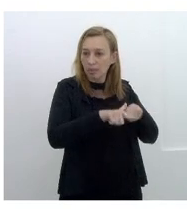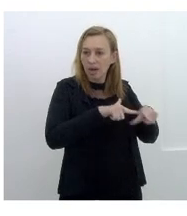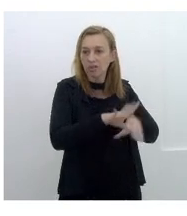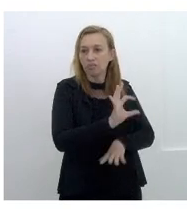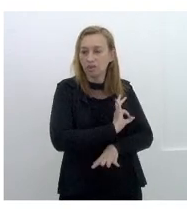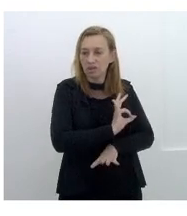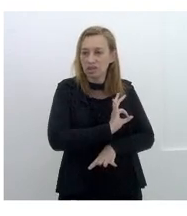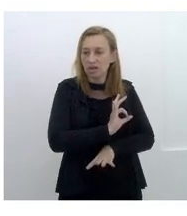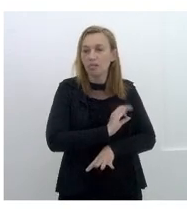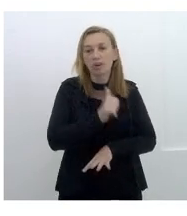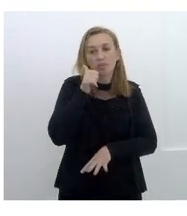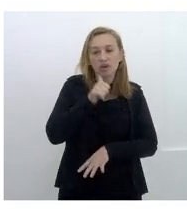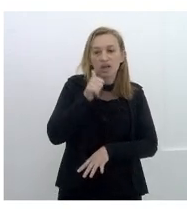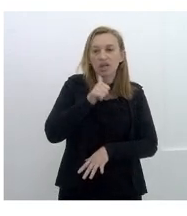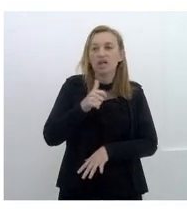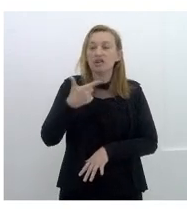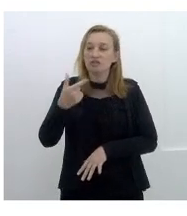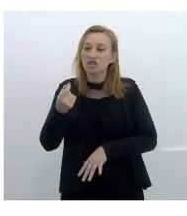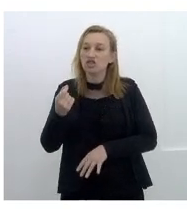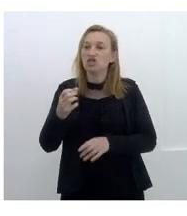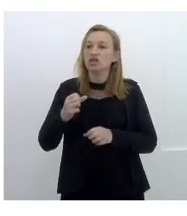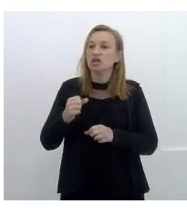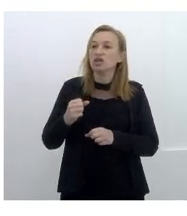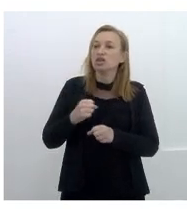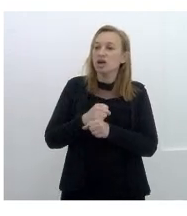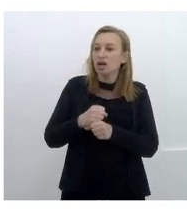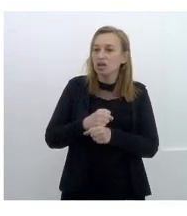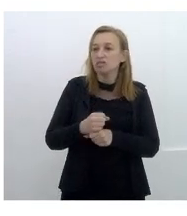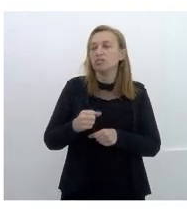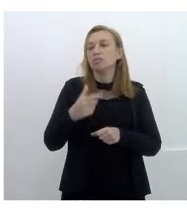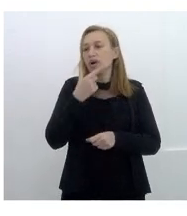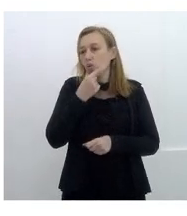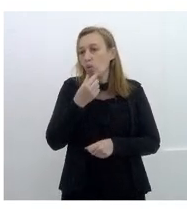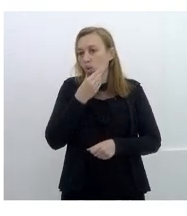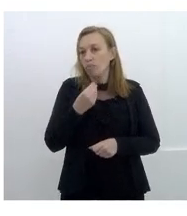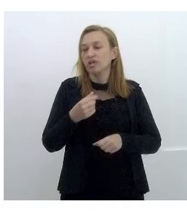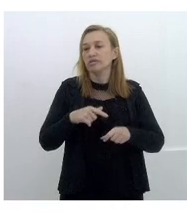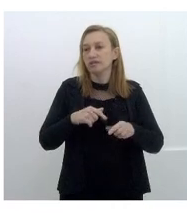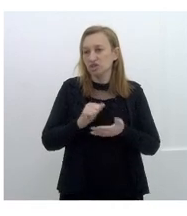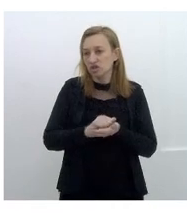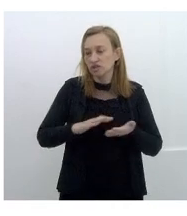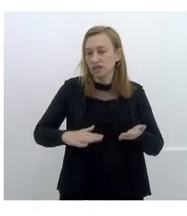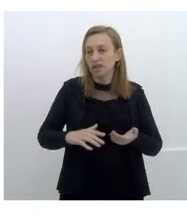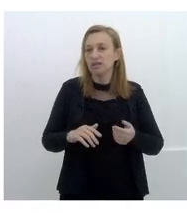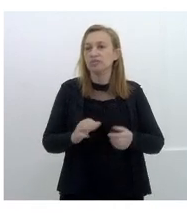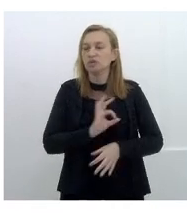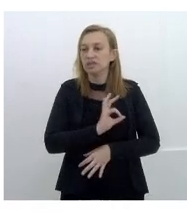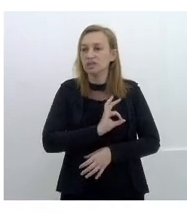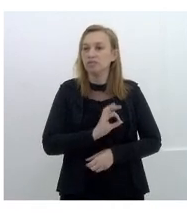policial para a mulher e 20 anos 20 anos para o E aí